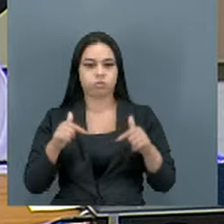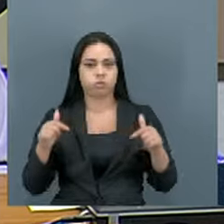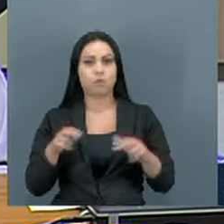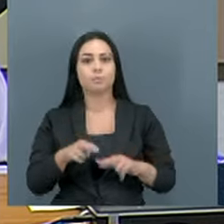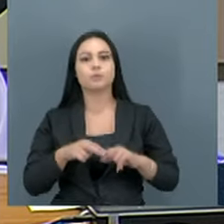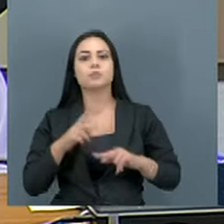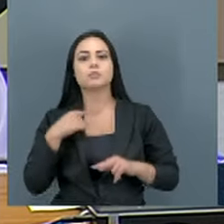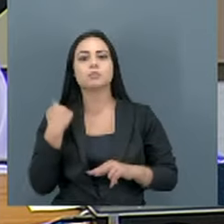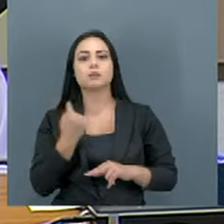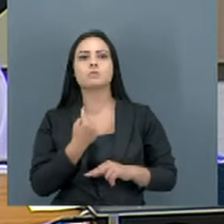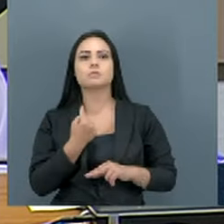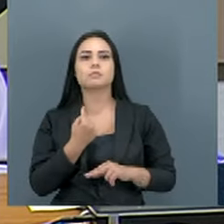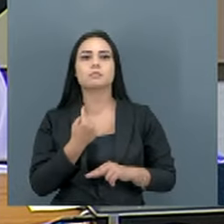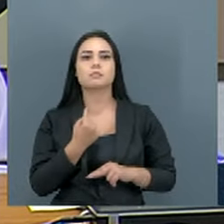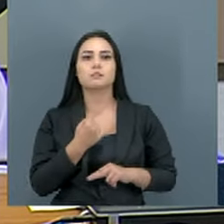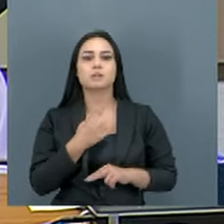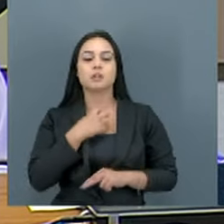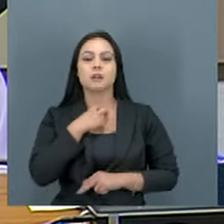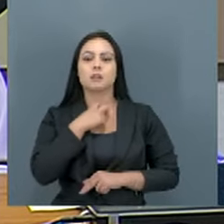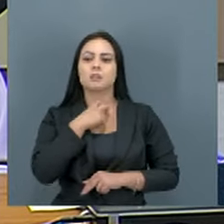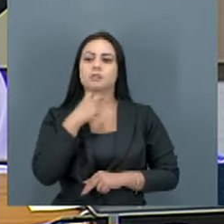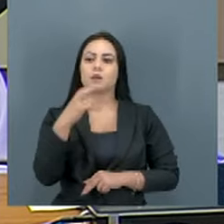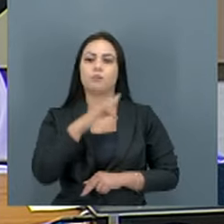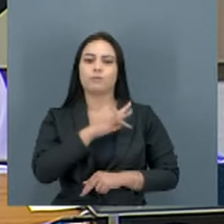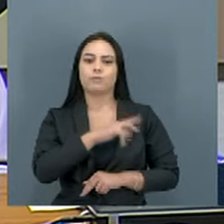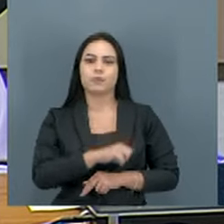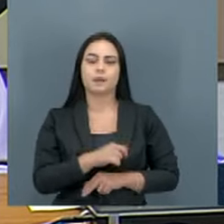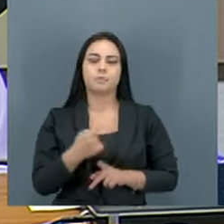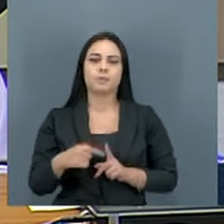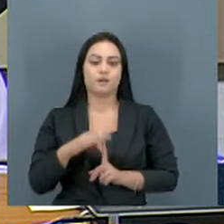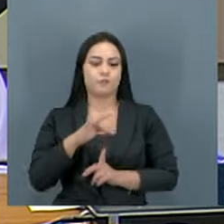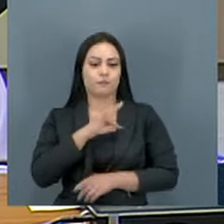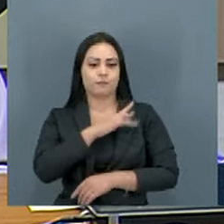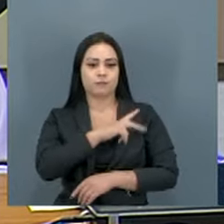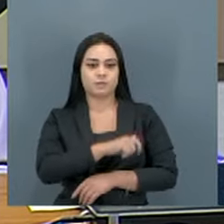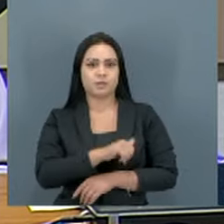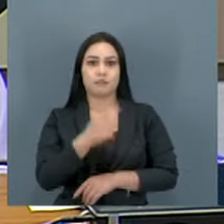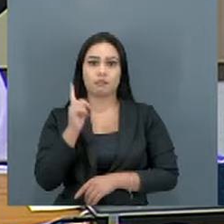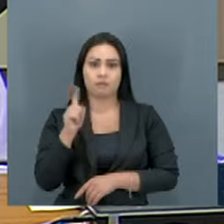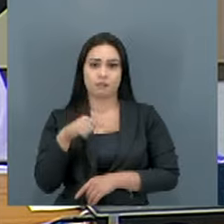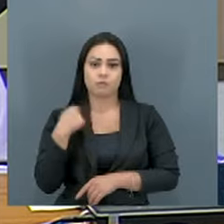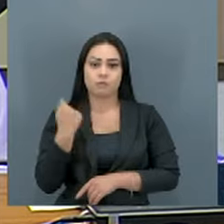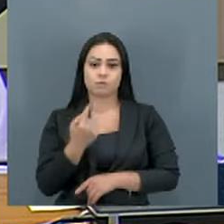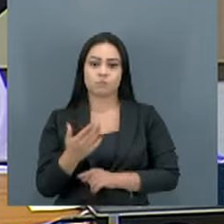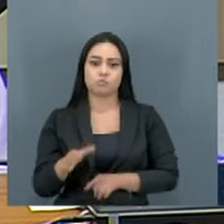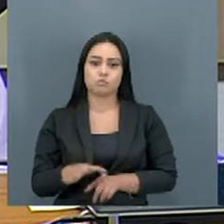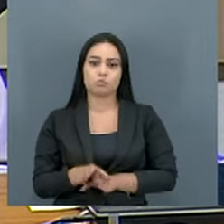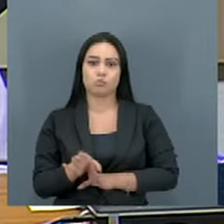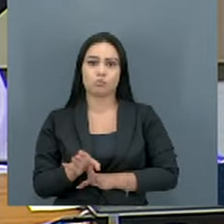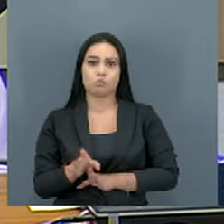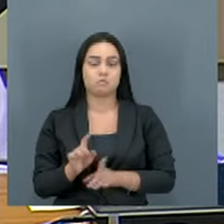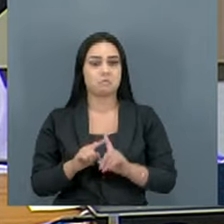nós gritamos com a FUNAI, porque a FUNAI é nosso tutor, mas deixou.